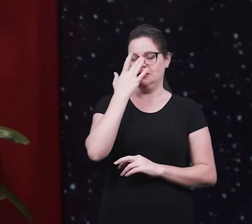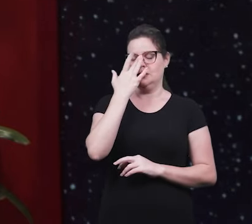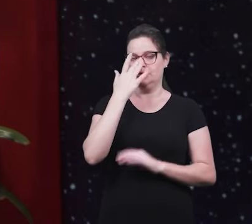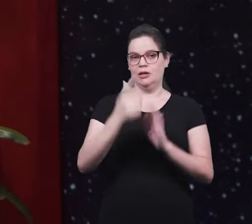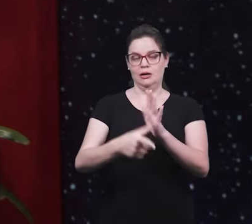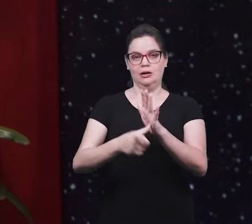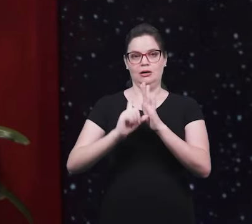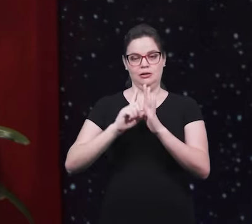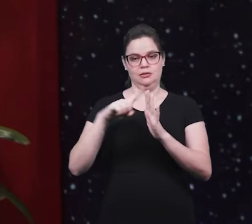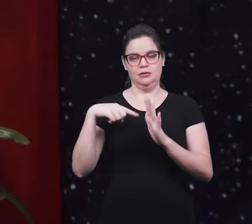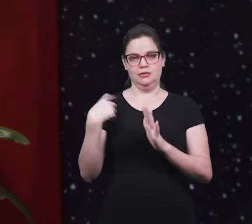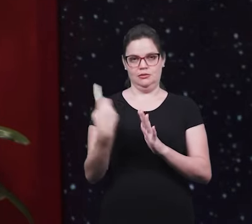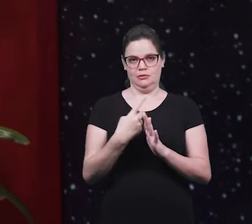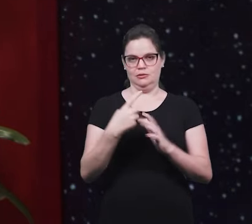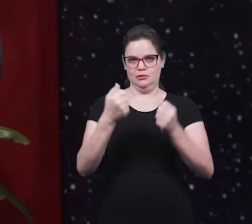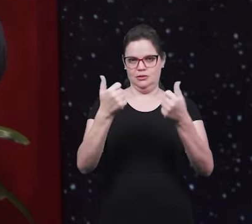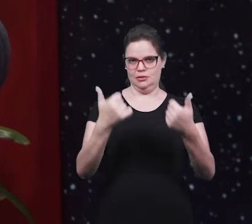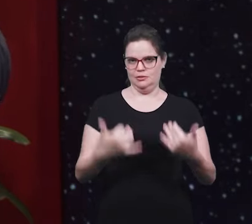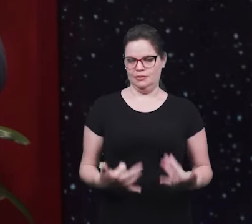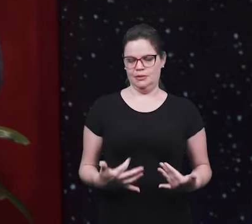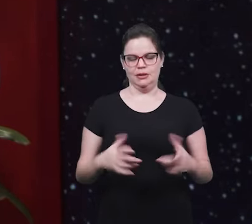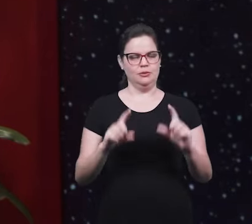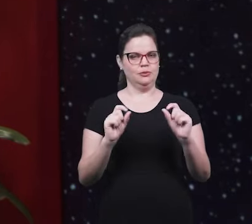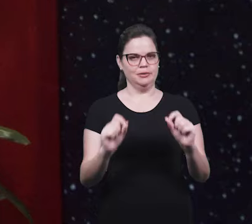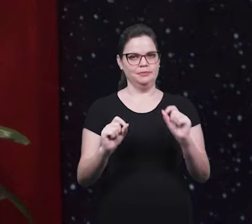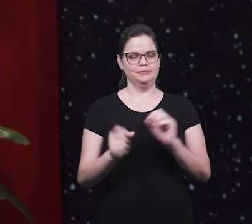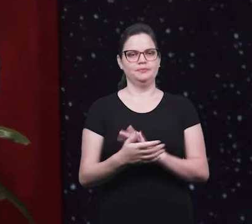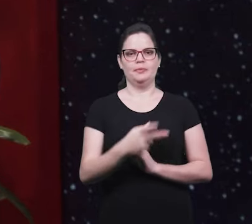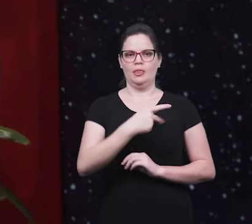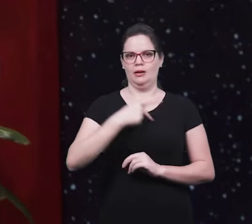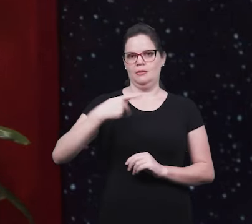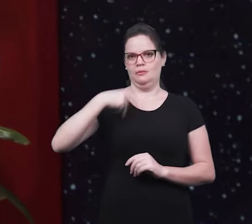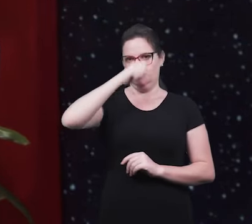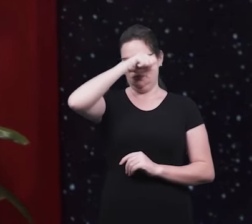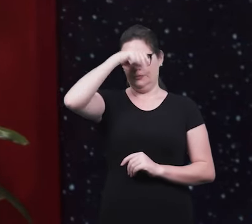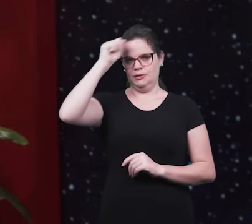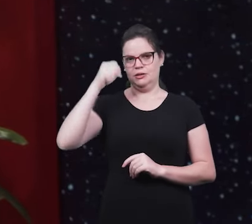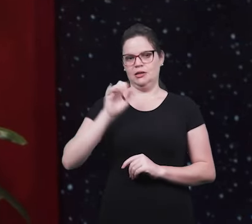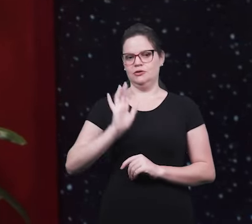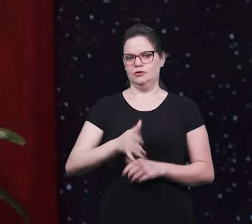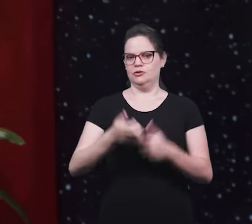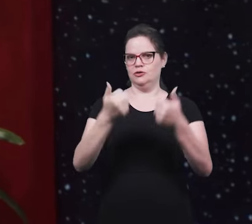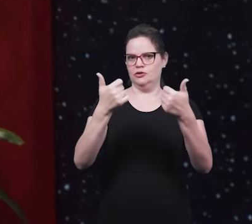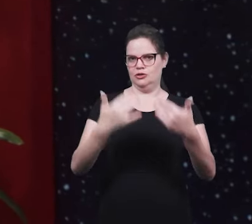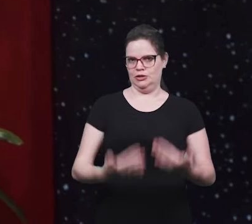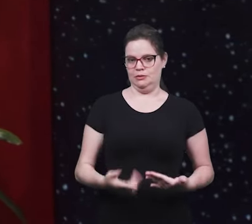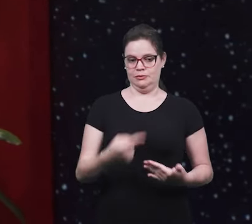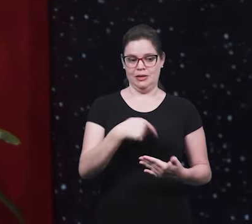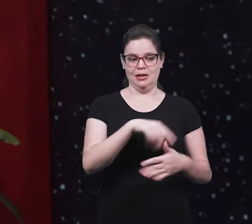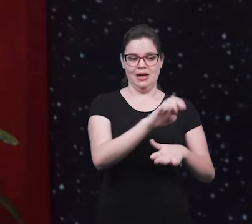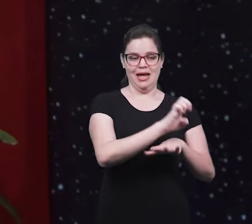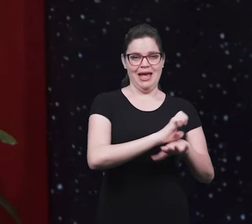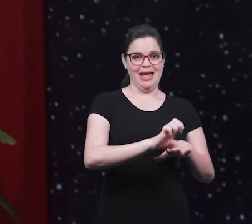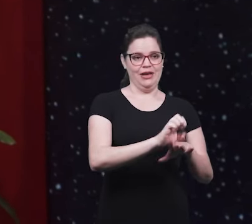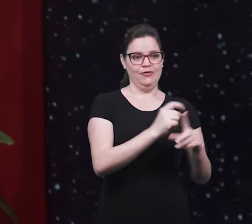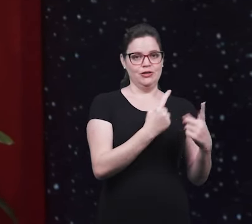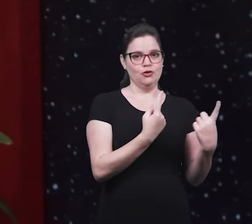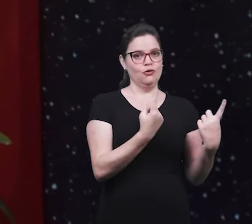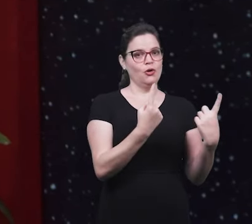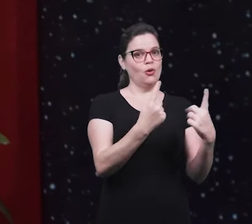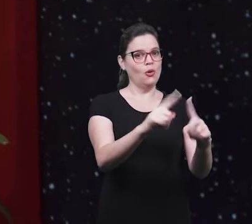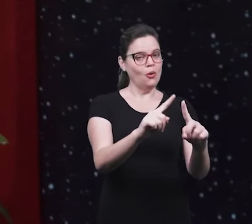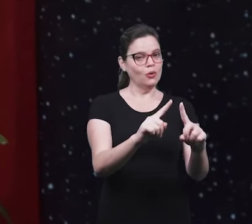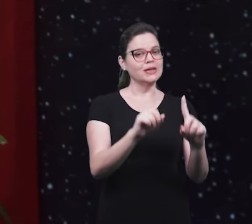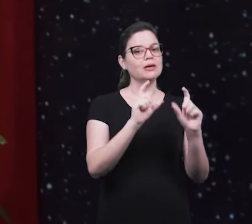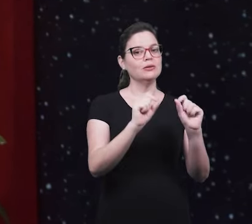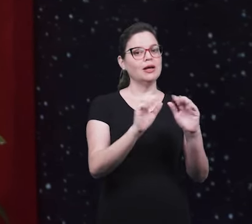aplicação antes. Como o pastor Sérgio mencionou, a igreja de Éfeso ela sofreu a oposição à palavra do